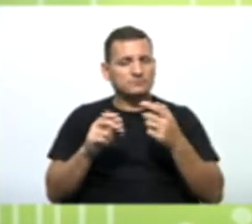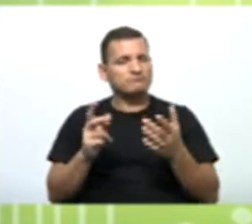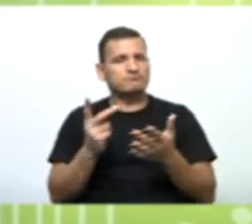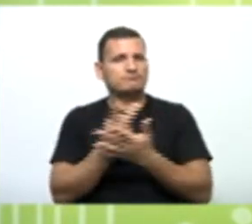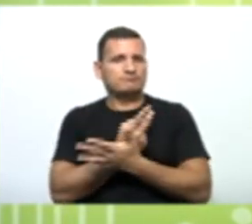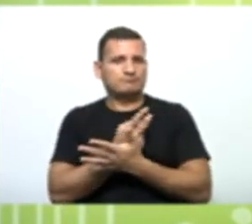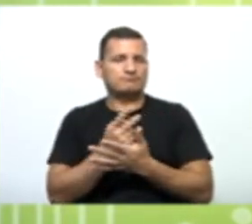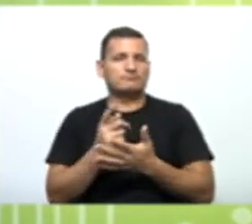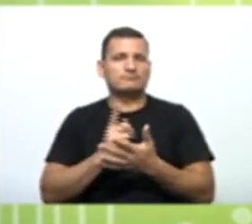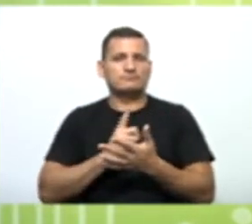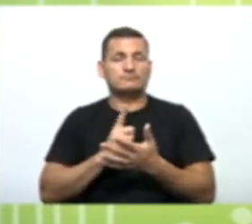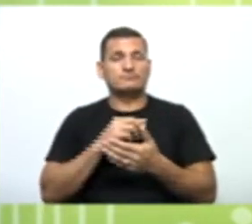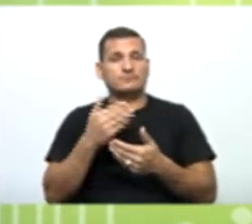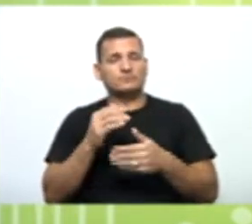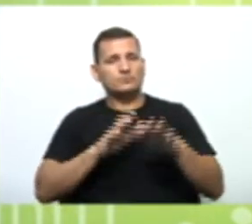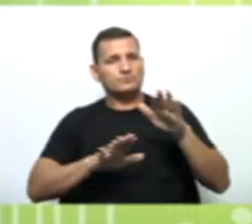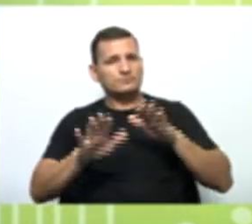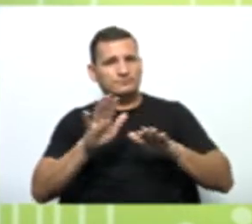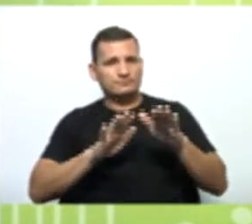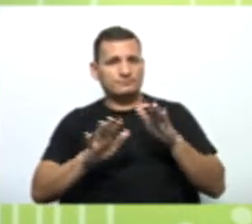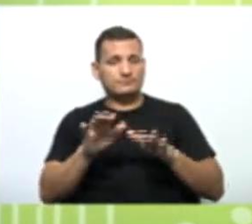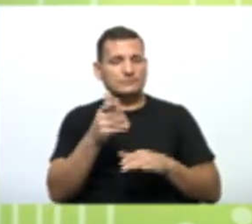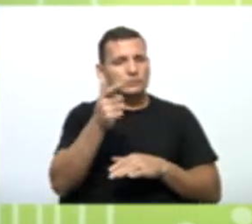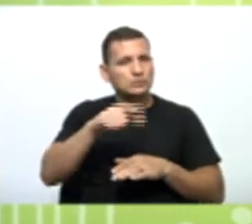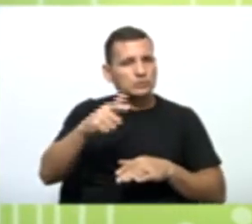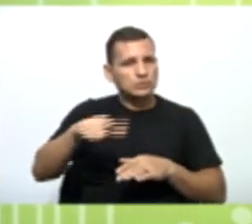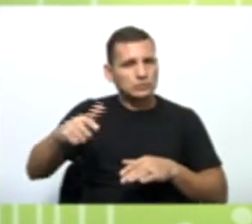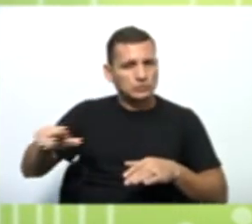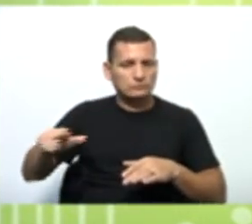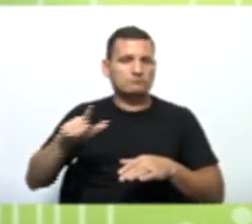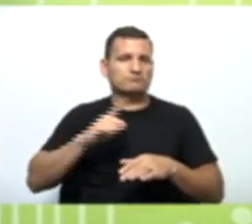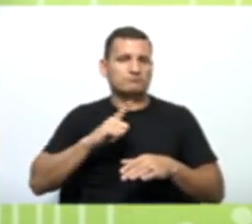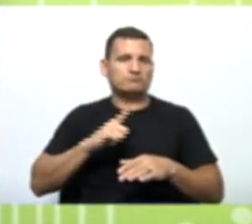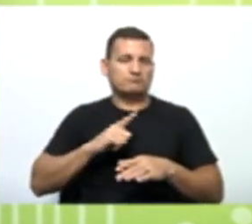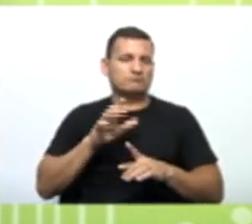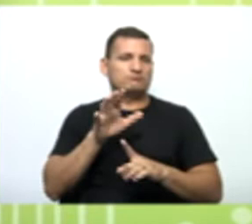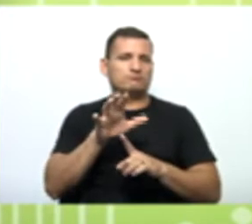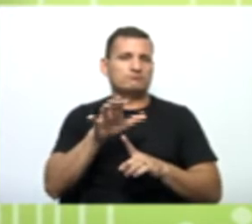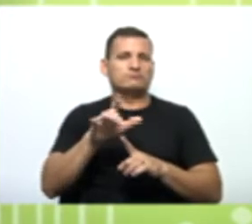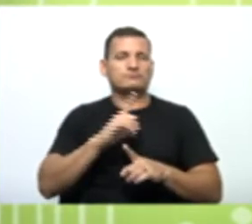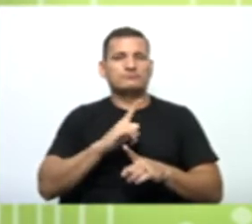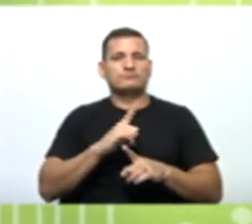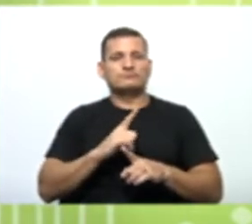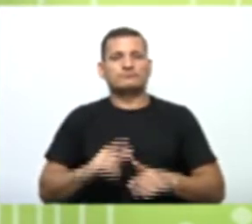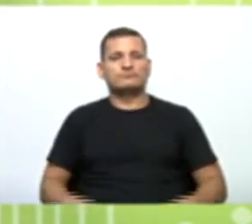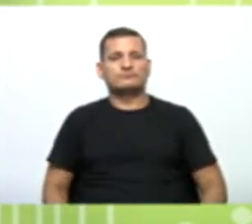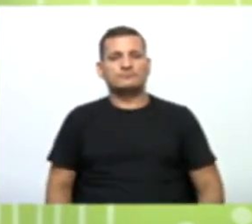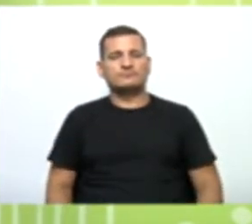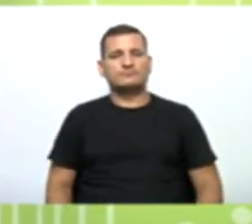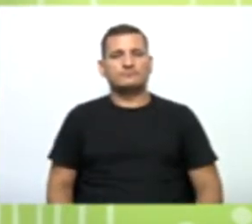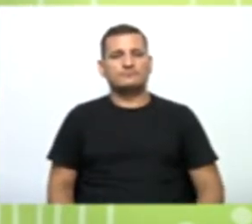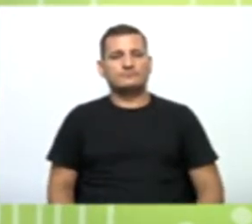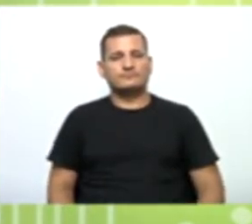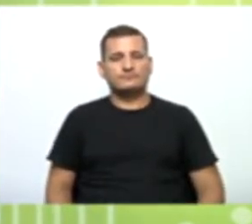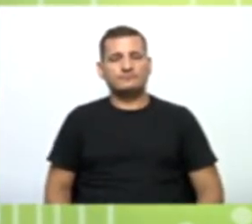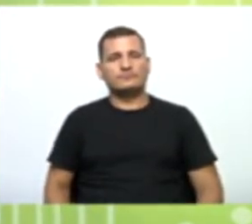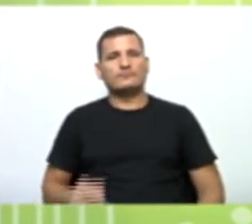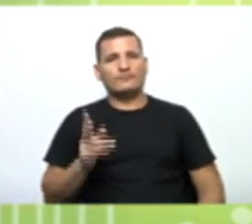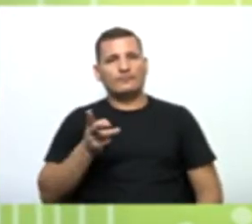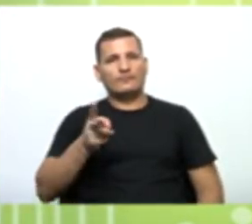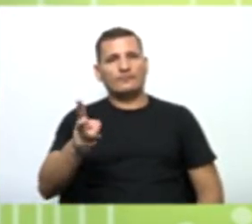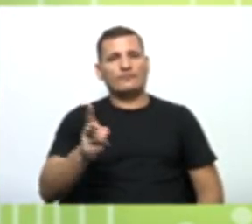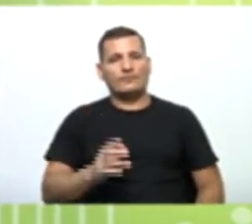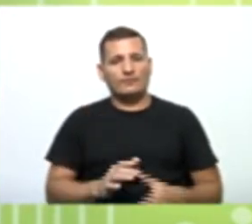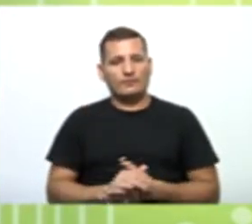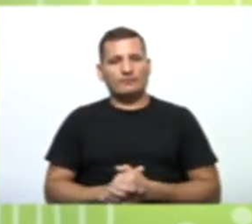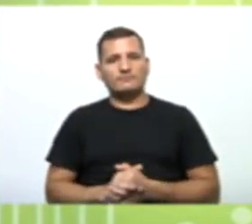aconteceu. Então, muito cuidado, as repetições influenciam nisso também. Continuando aqui, tem um outro site aqui para